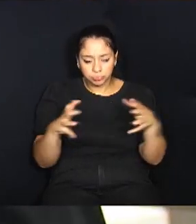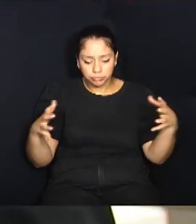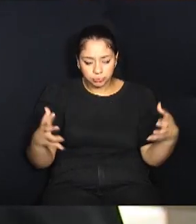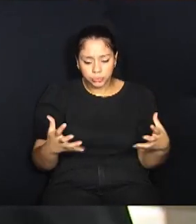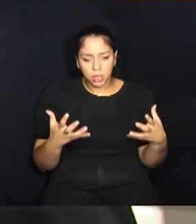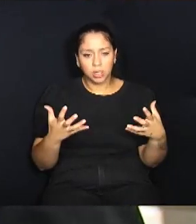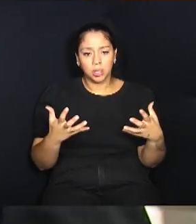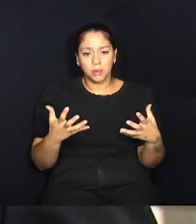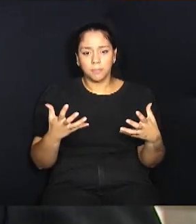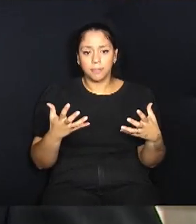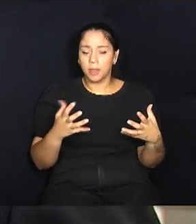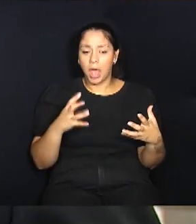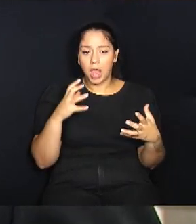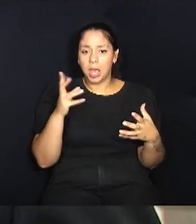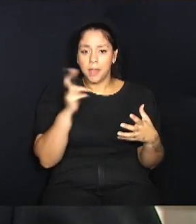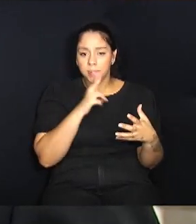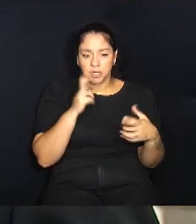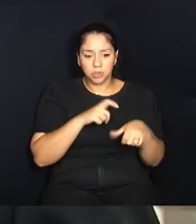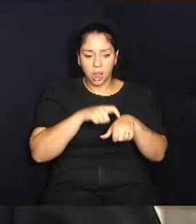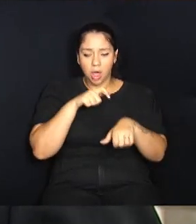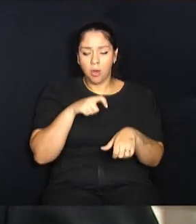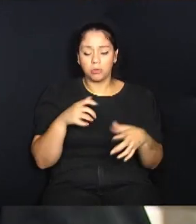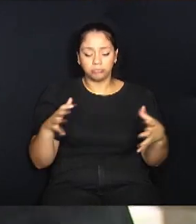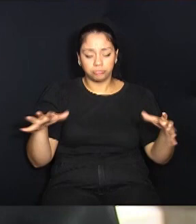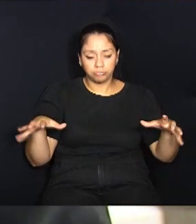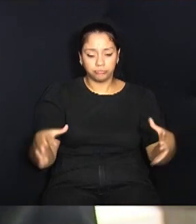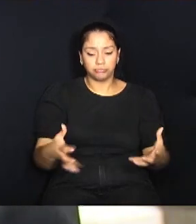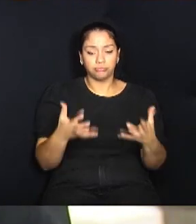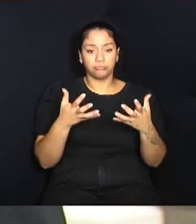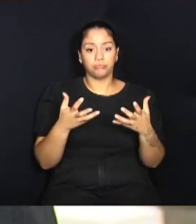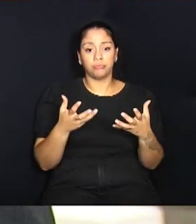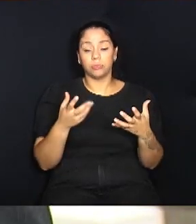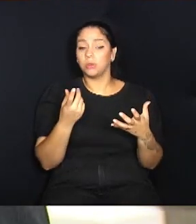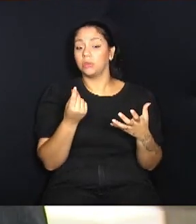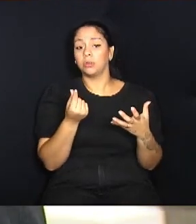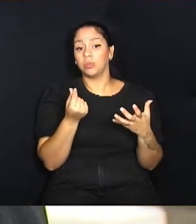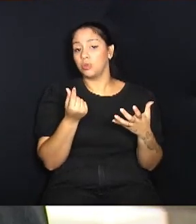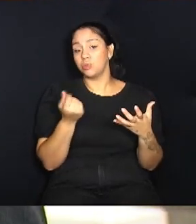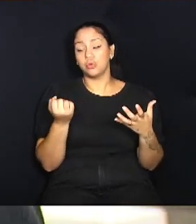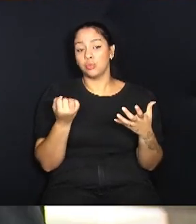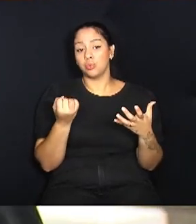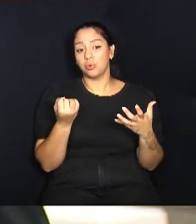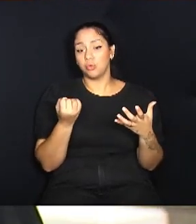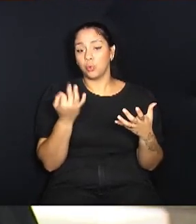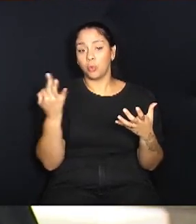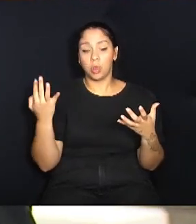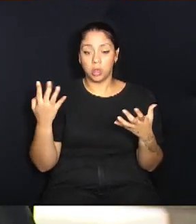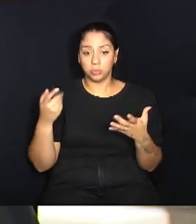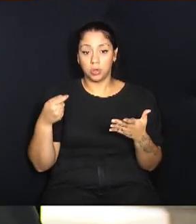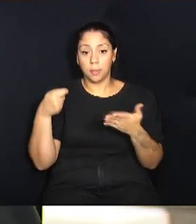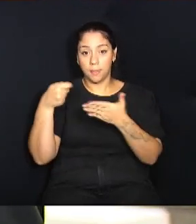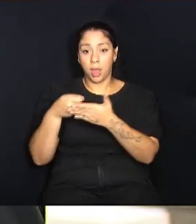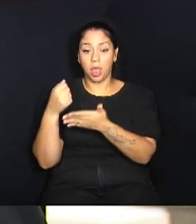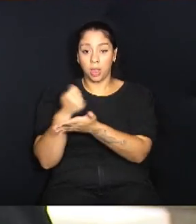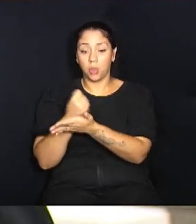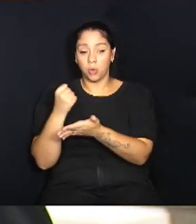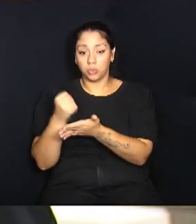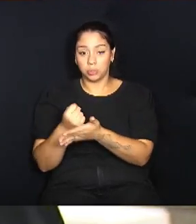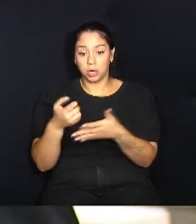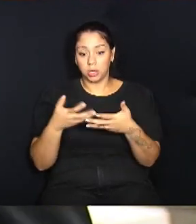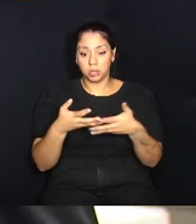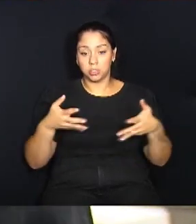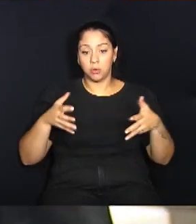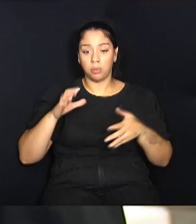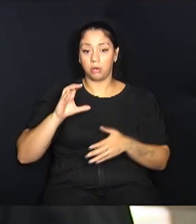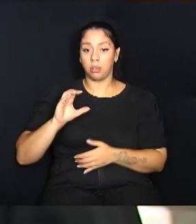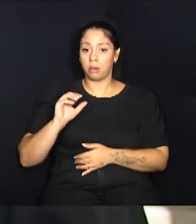às vezes emergencial, ele vai gastar o valor maior com a contratação de uma caçamba de entulho do que,